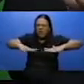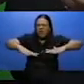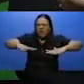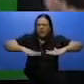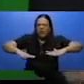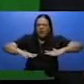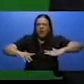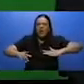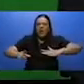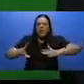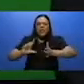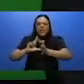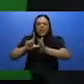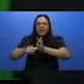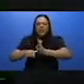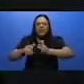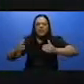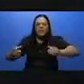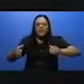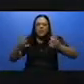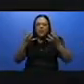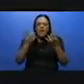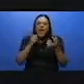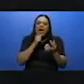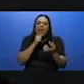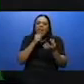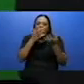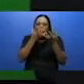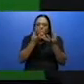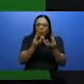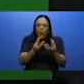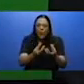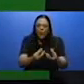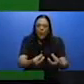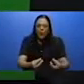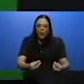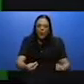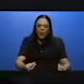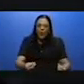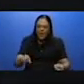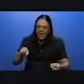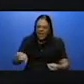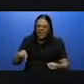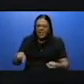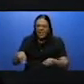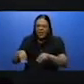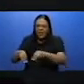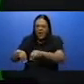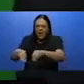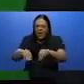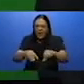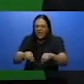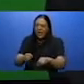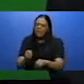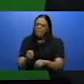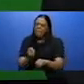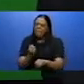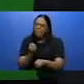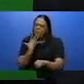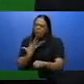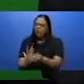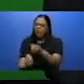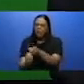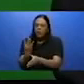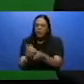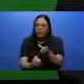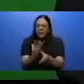quando voltava ao normal, por que aqui está com uma cor diferente? Por quê? Porque aí essa terra ficava fértil para plantar.